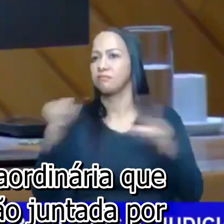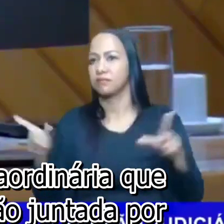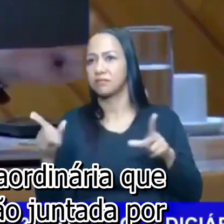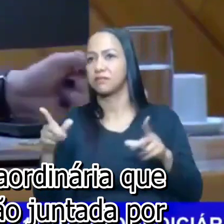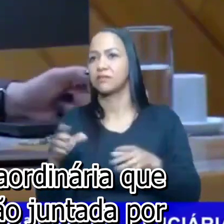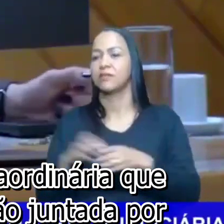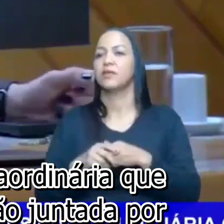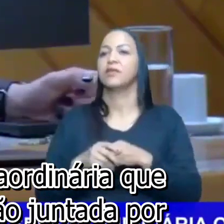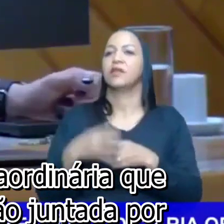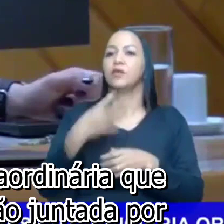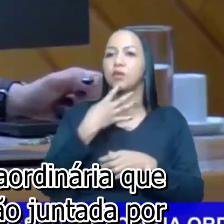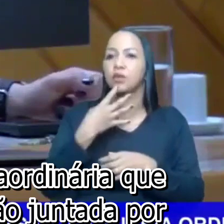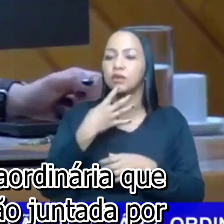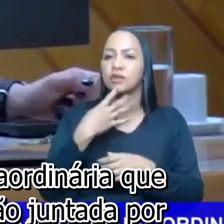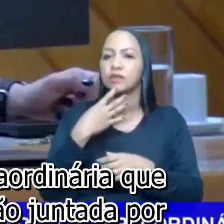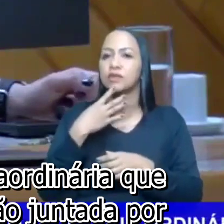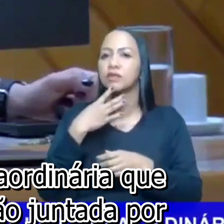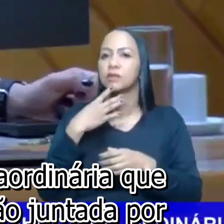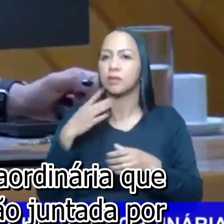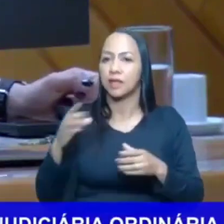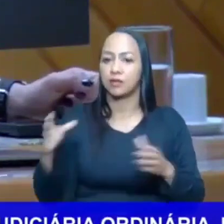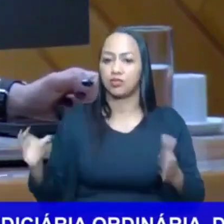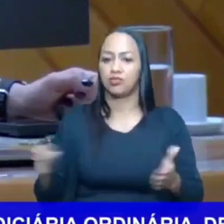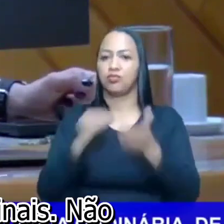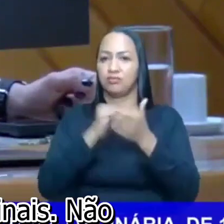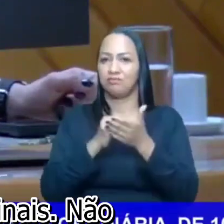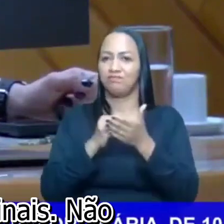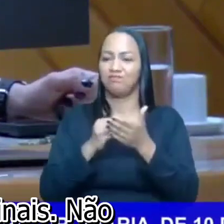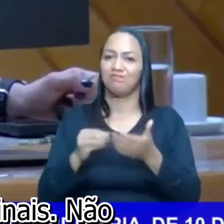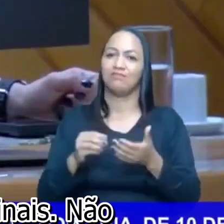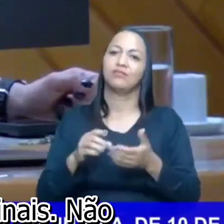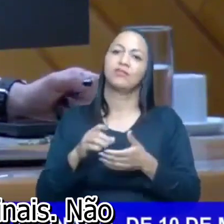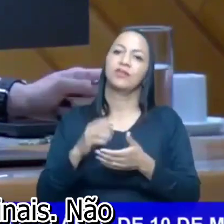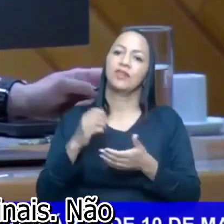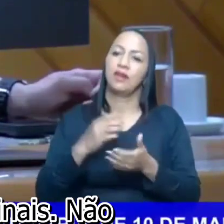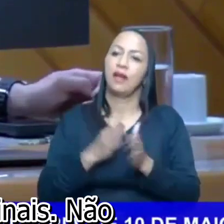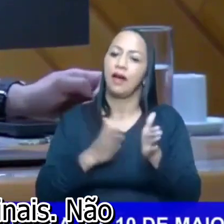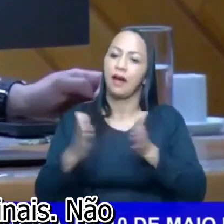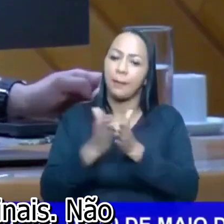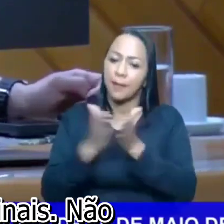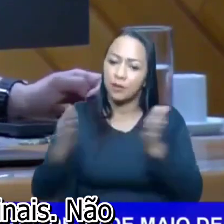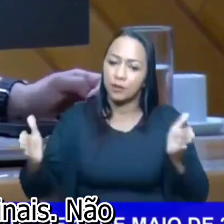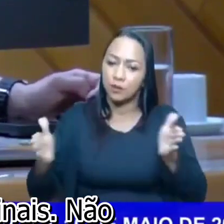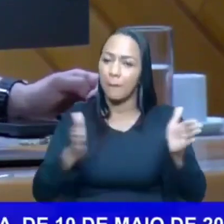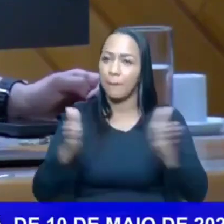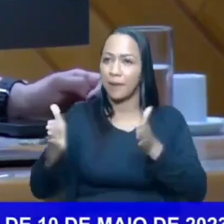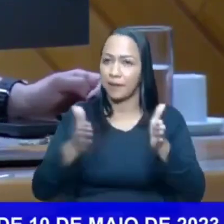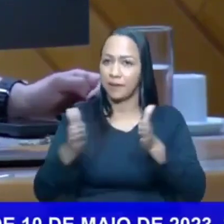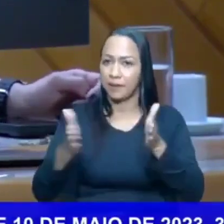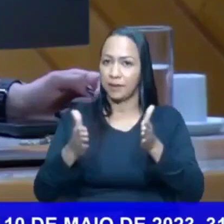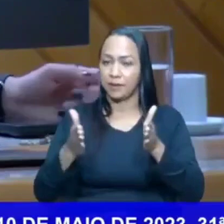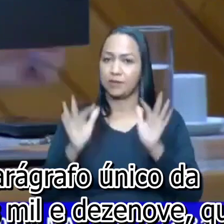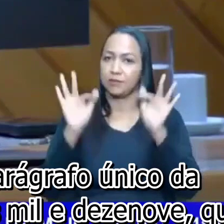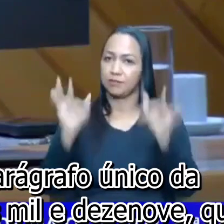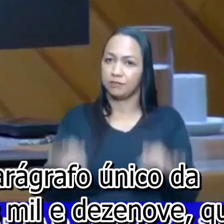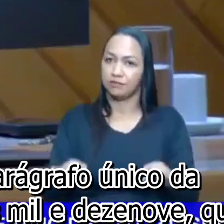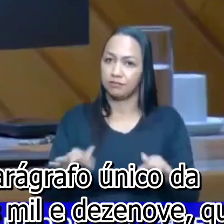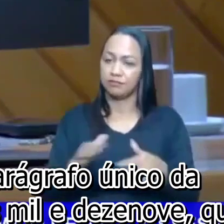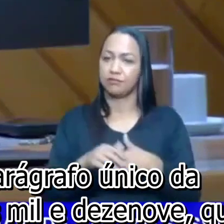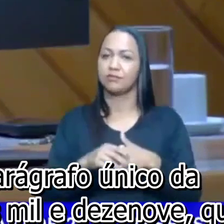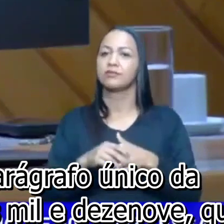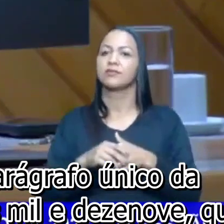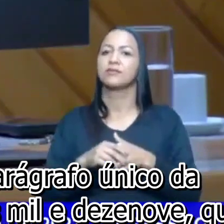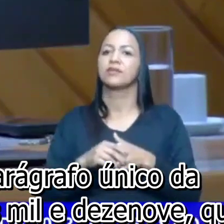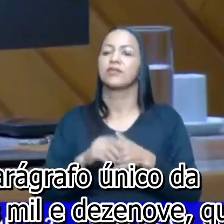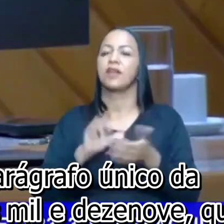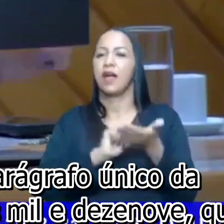conhecimento e análise da documentação juntada por ocasião da abertura de prazo para alegações finais. Não se desconhece aqui a disciplina do